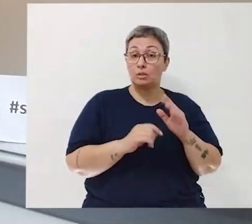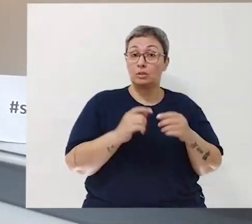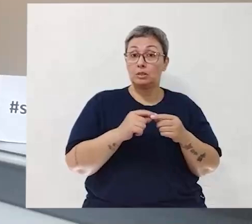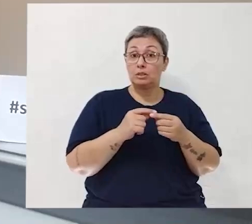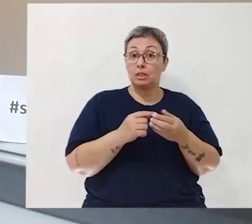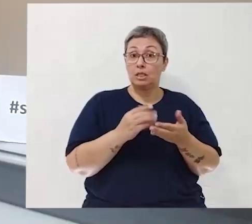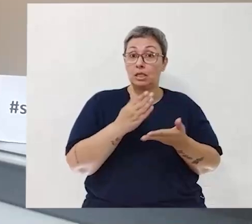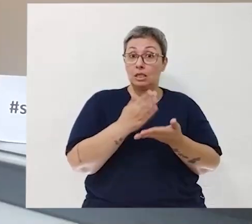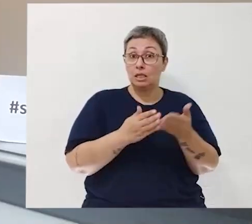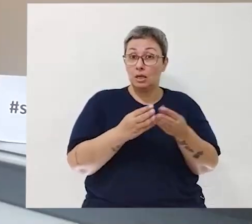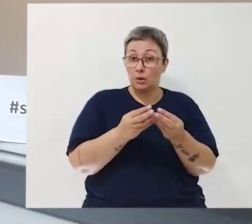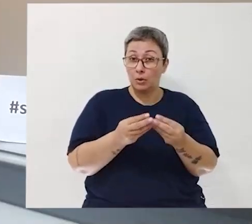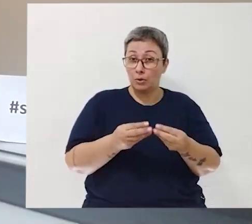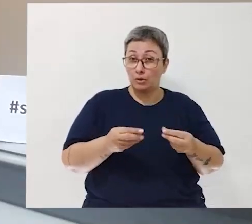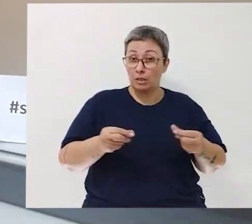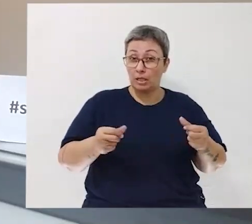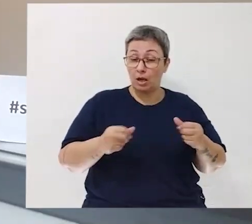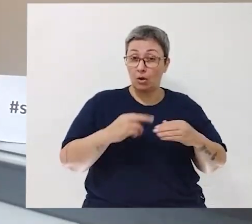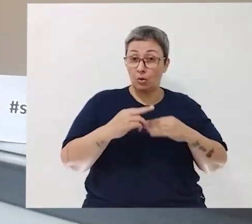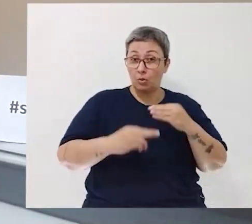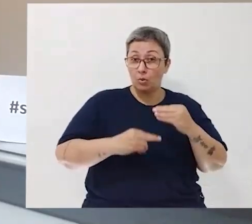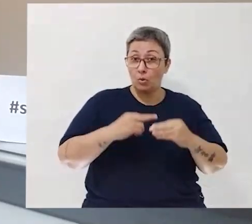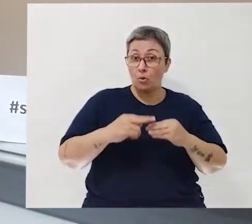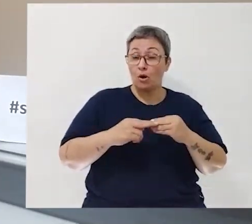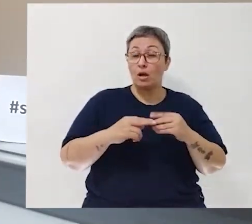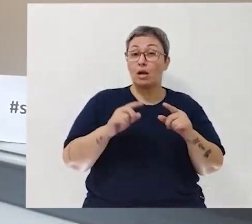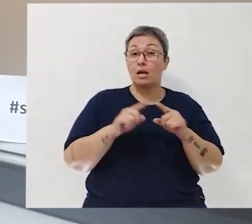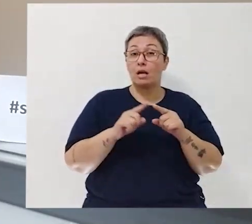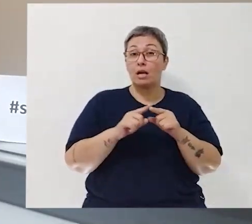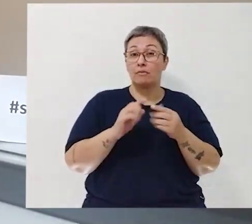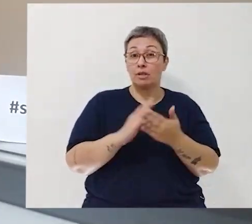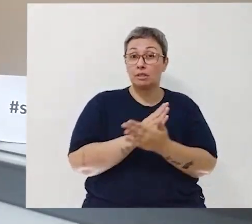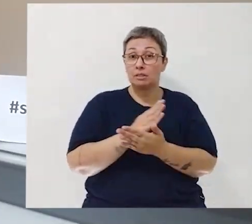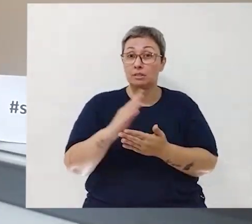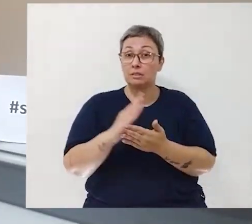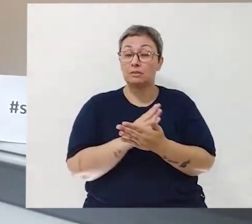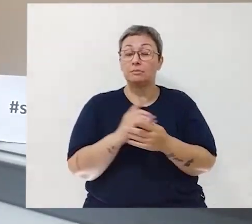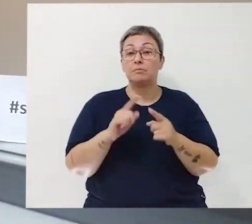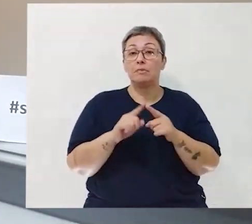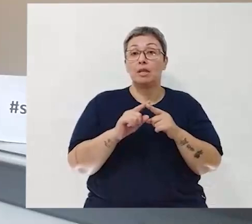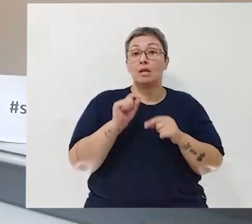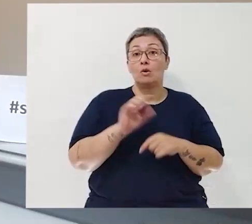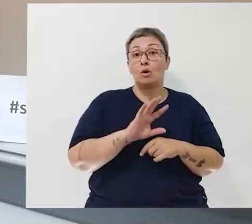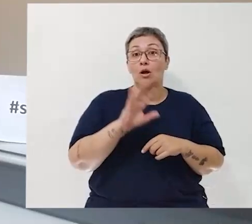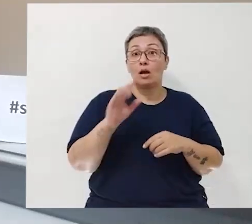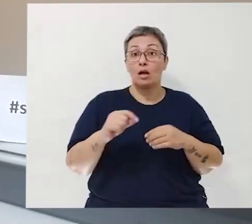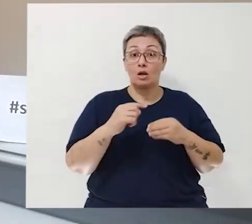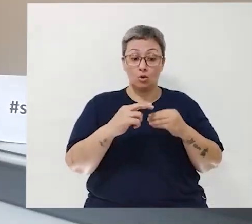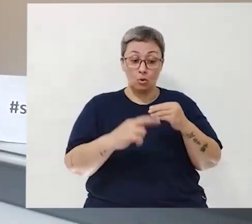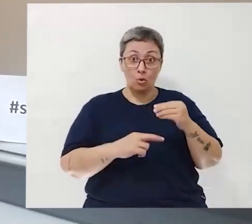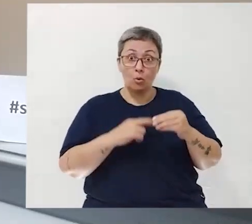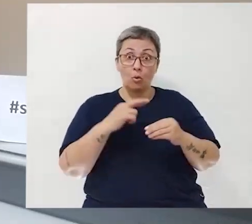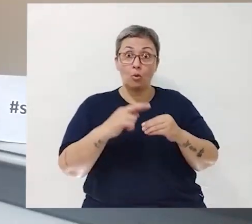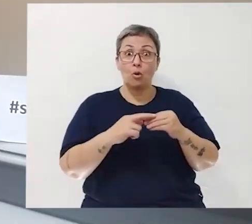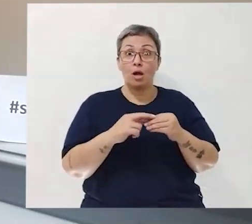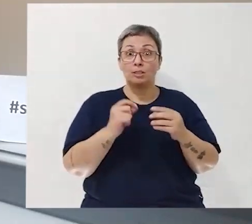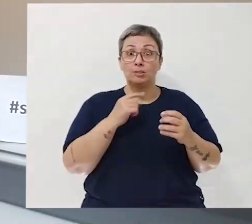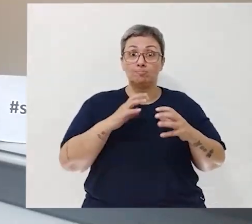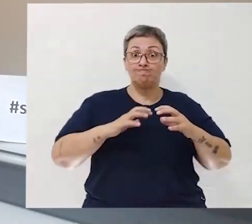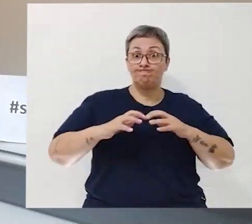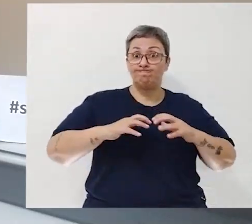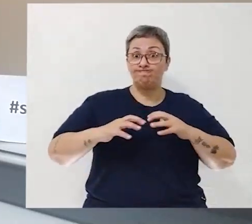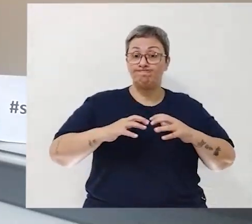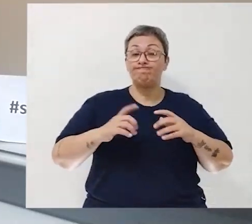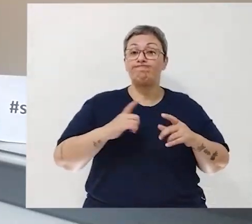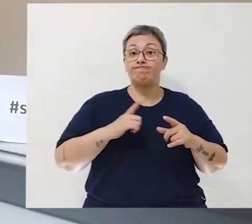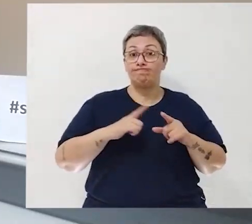fissão nuclear, né? É um processo que ocorre em núcleos atômicos instáveis